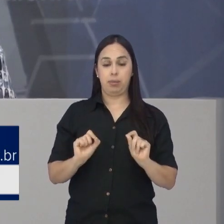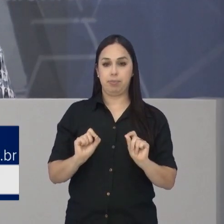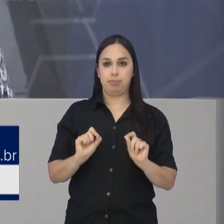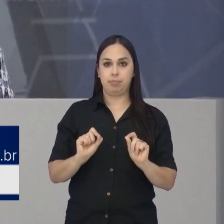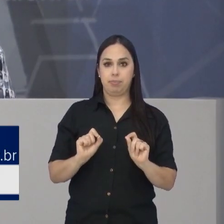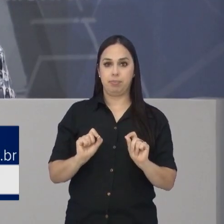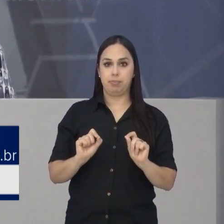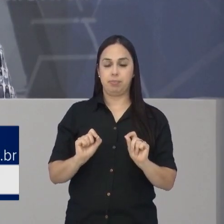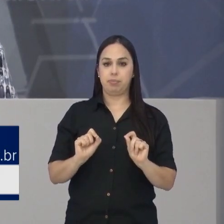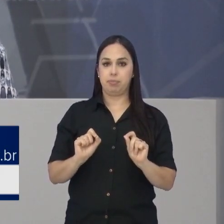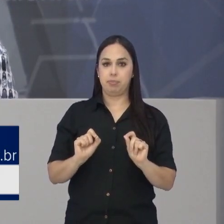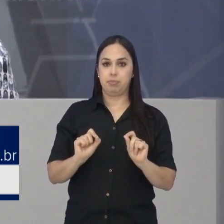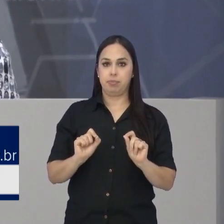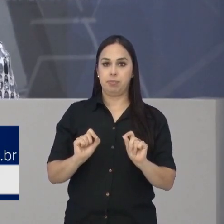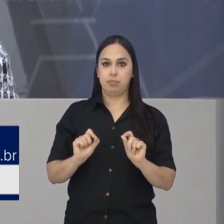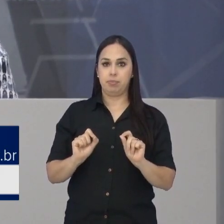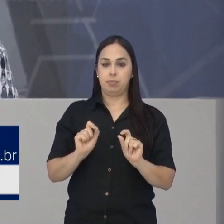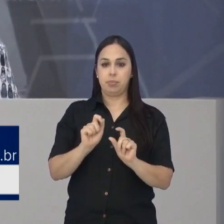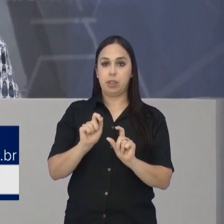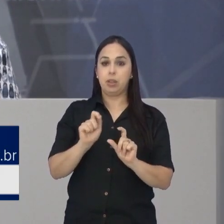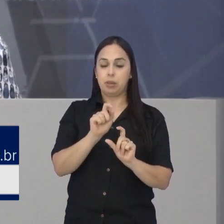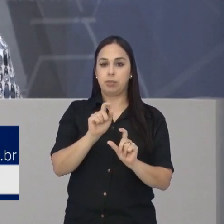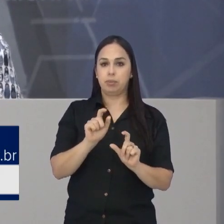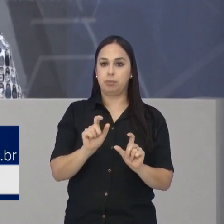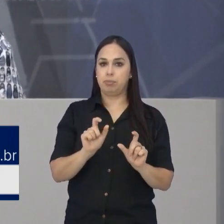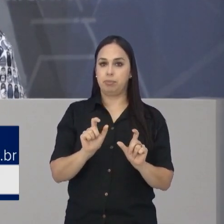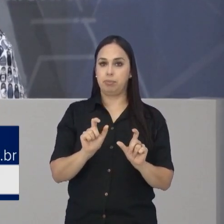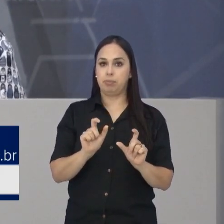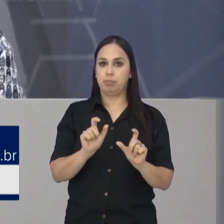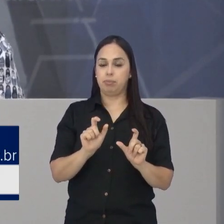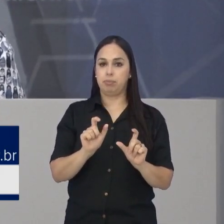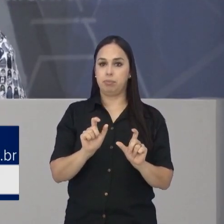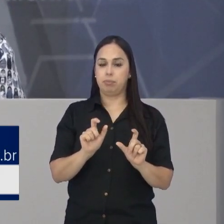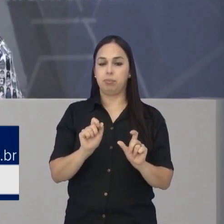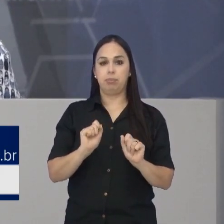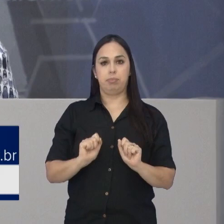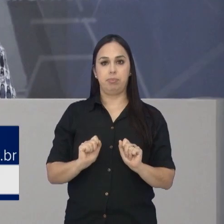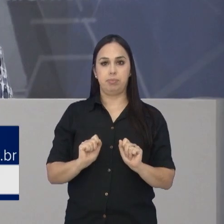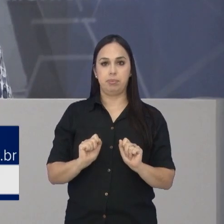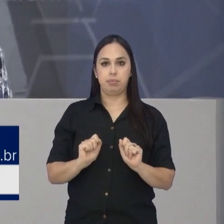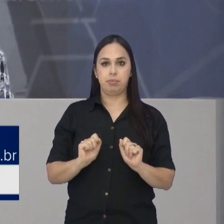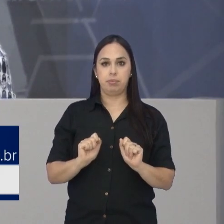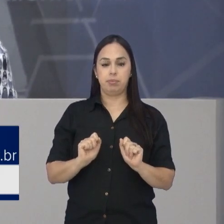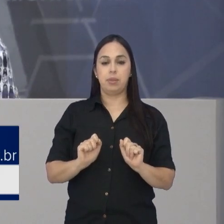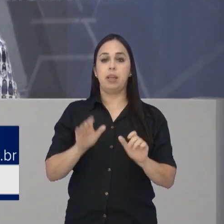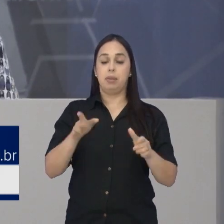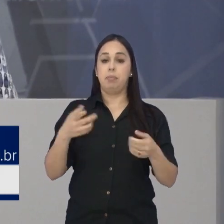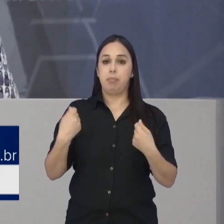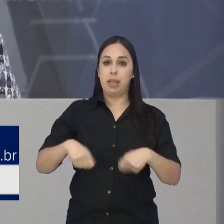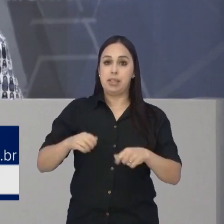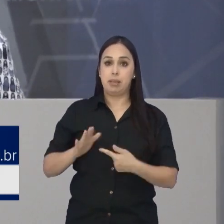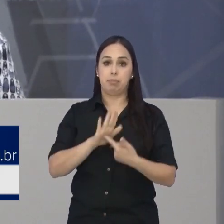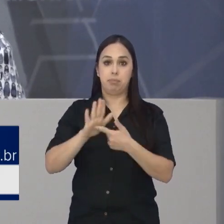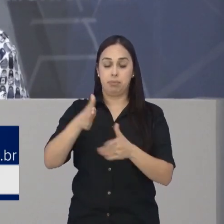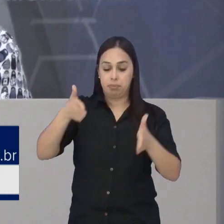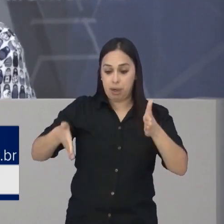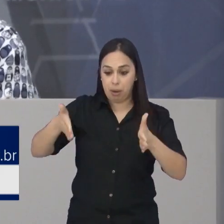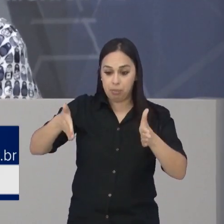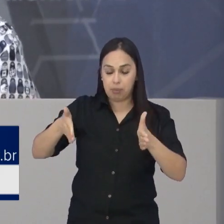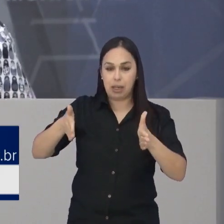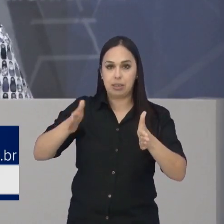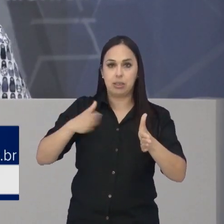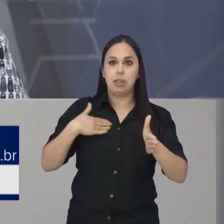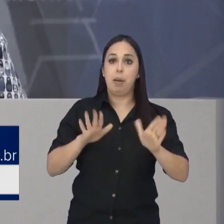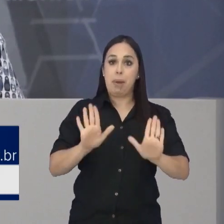do respectivo termo aditivo antes do término do prazo de vigência